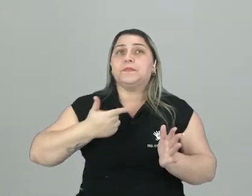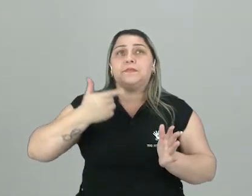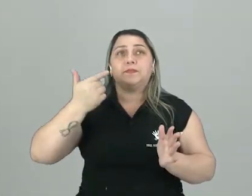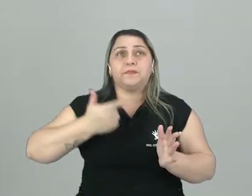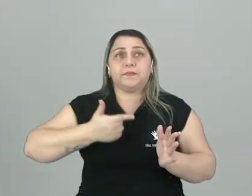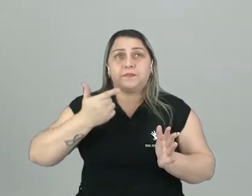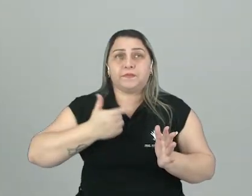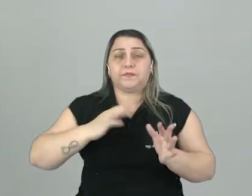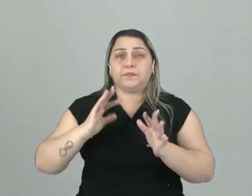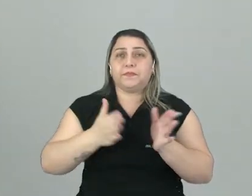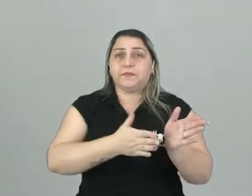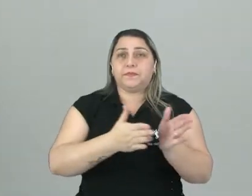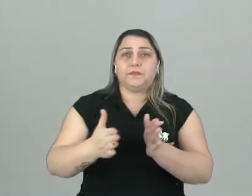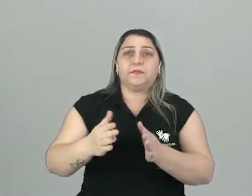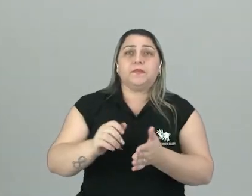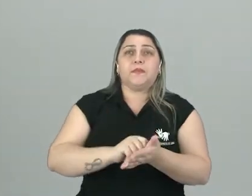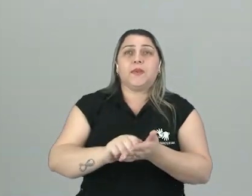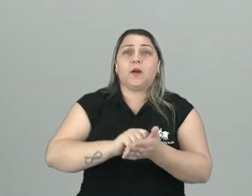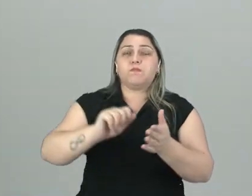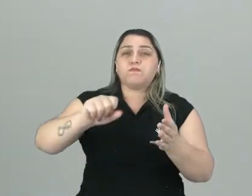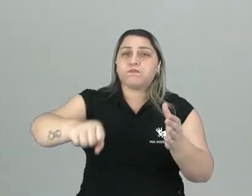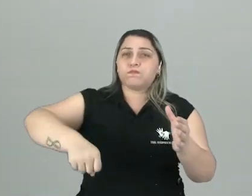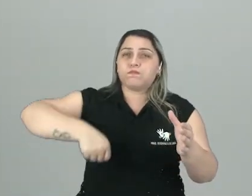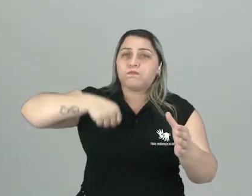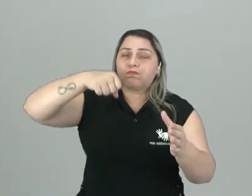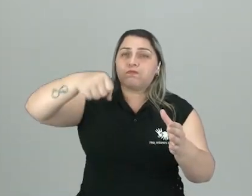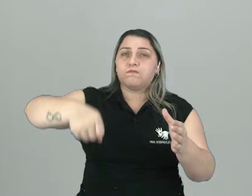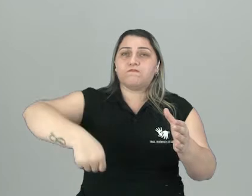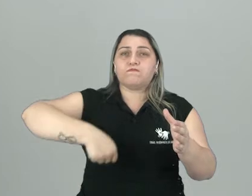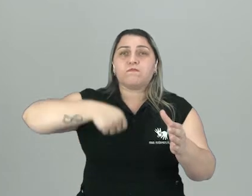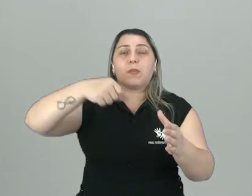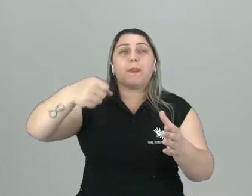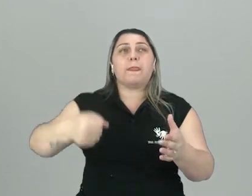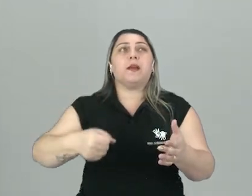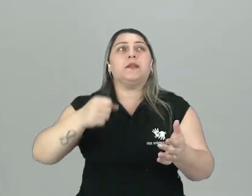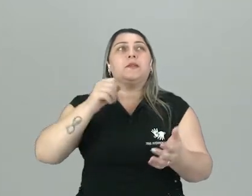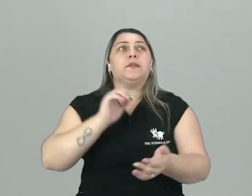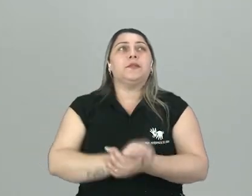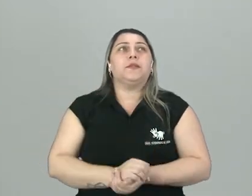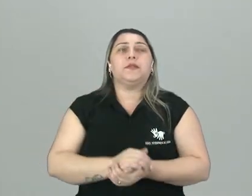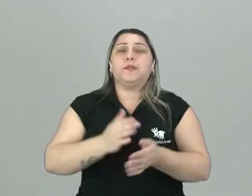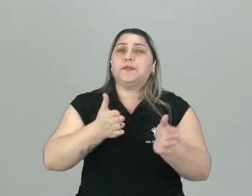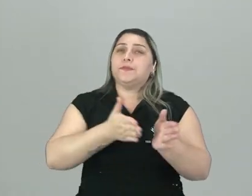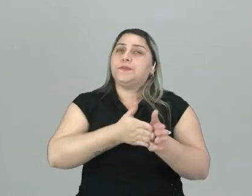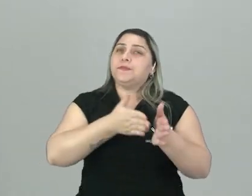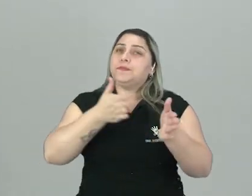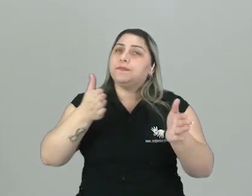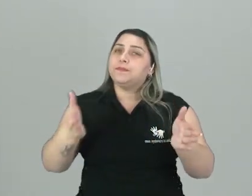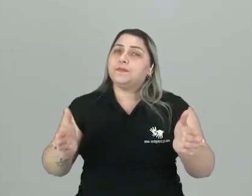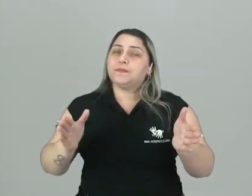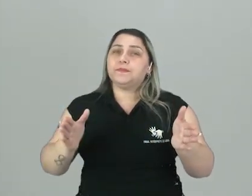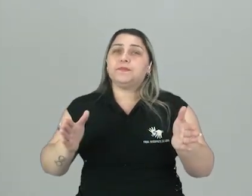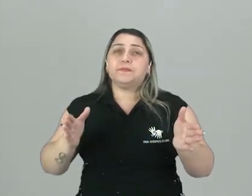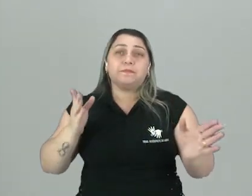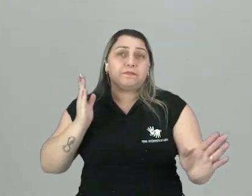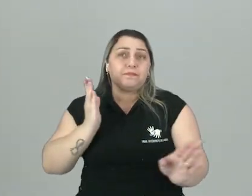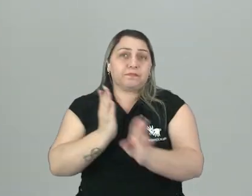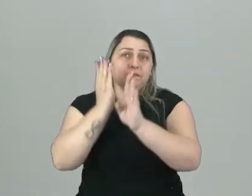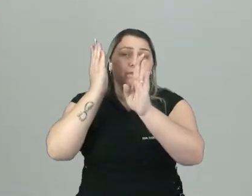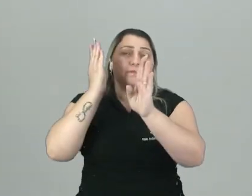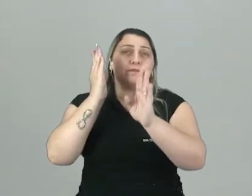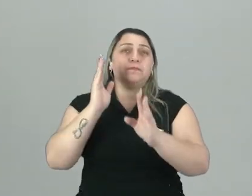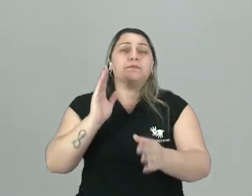ciclo da borracha. Então, basicamente, o primeiro ciclo foi esse processo desde o descobrimento